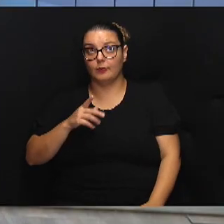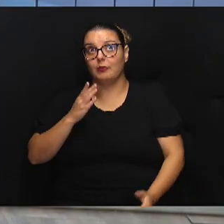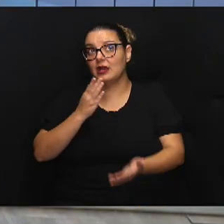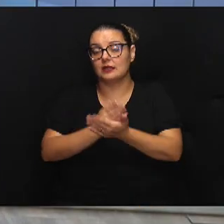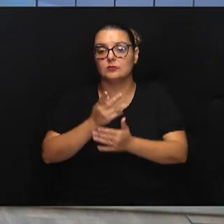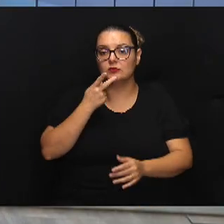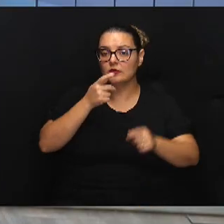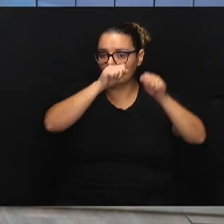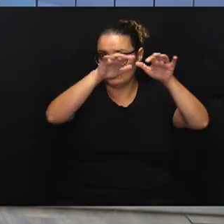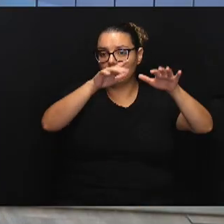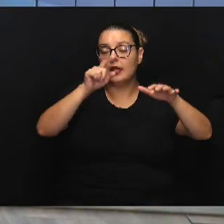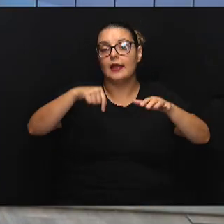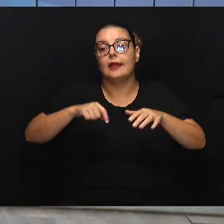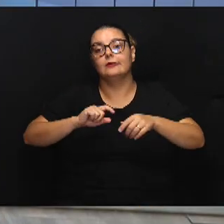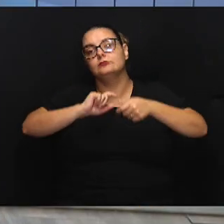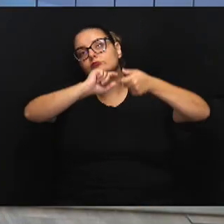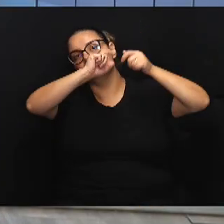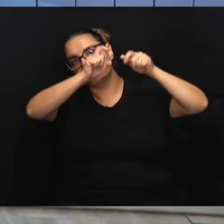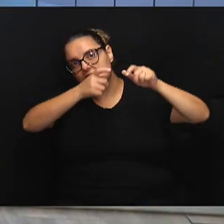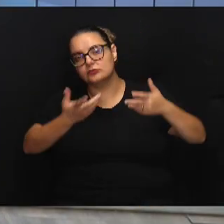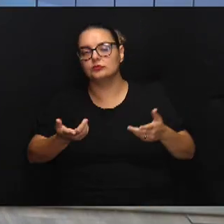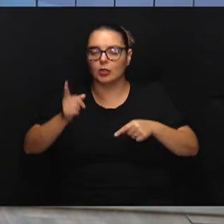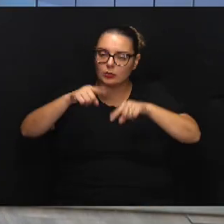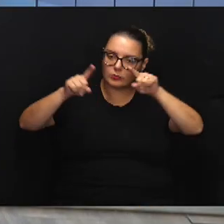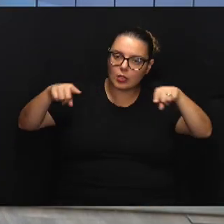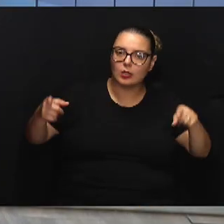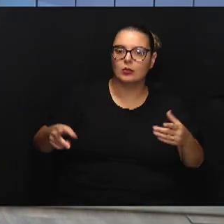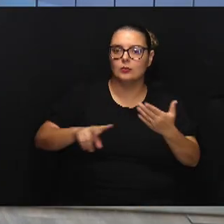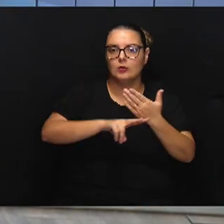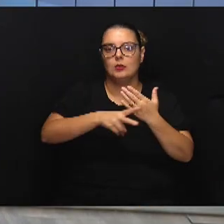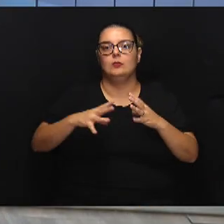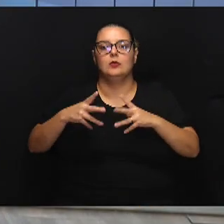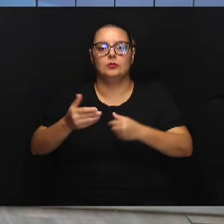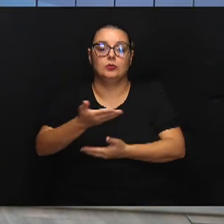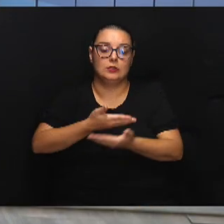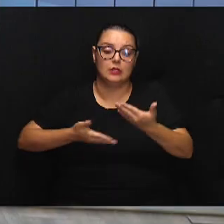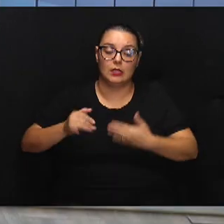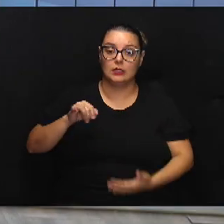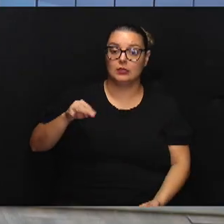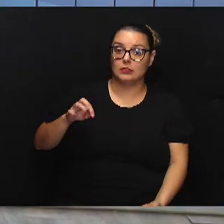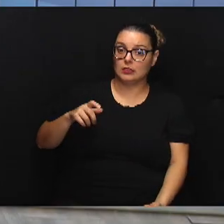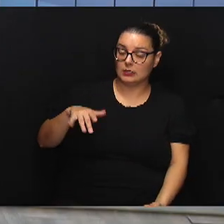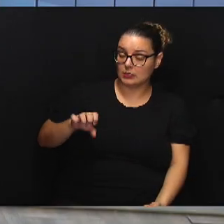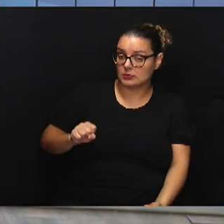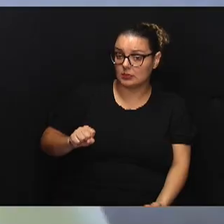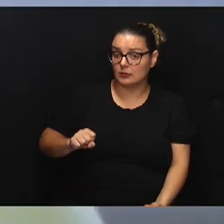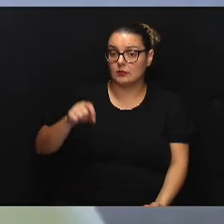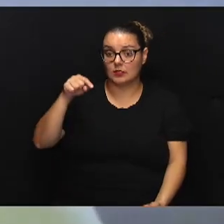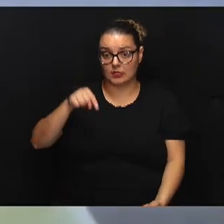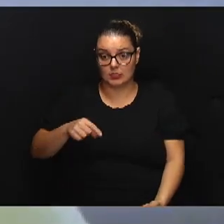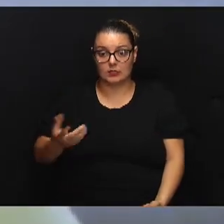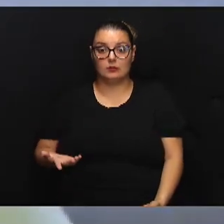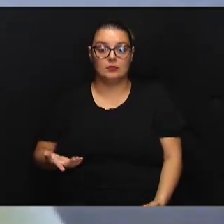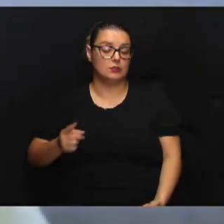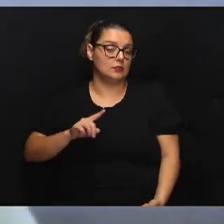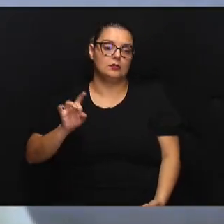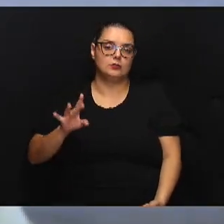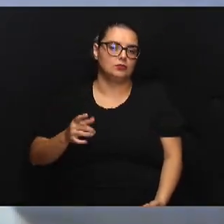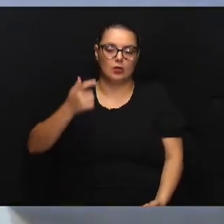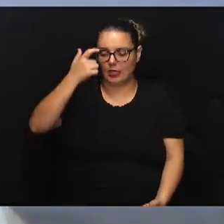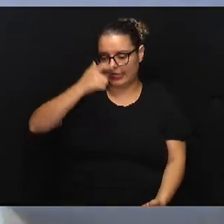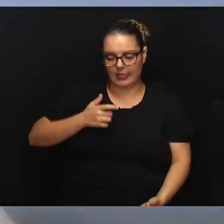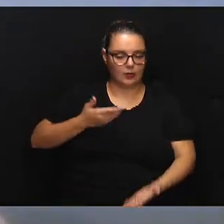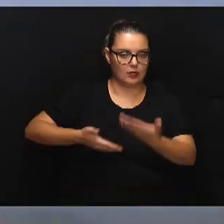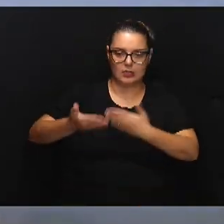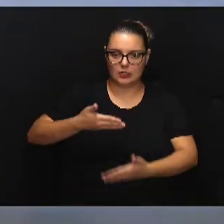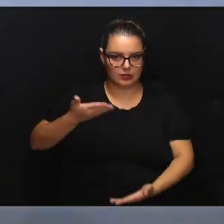transtorno do espectro autista que afeta toda a interação. E interação desse sujeito não é só eu interagir com